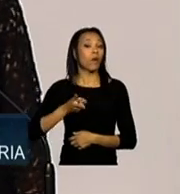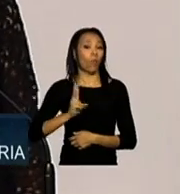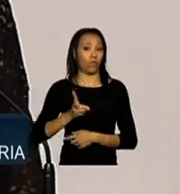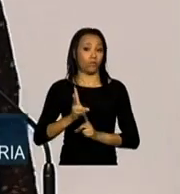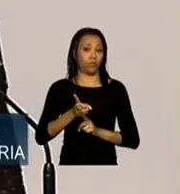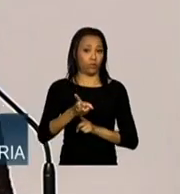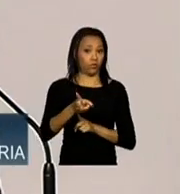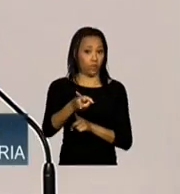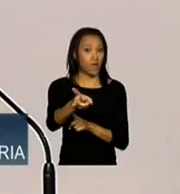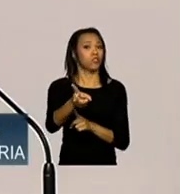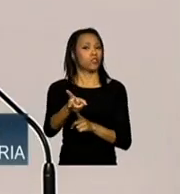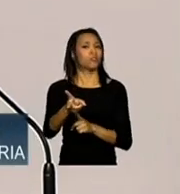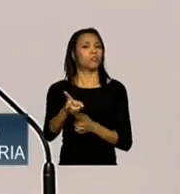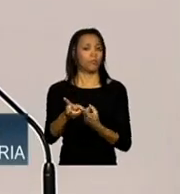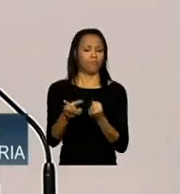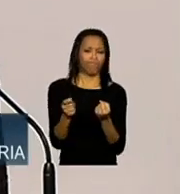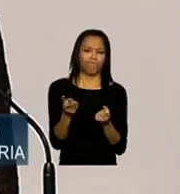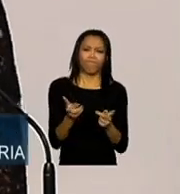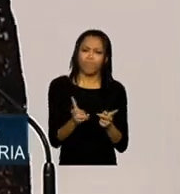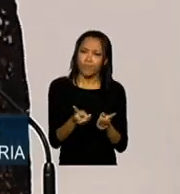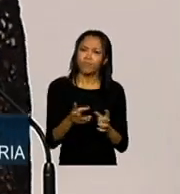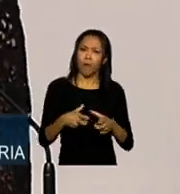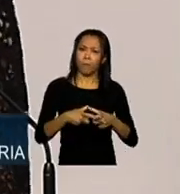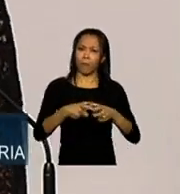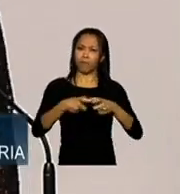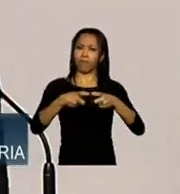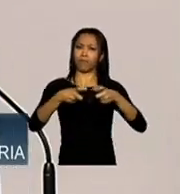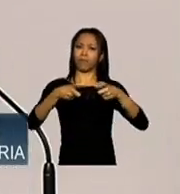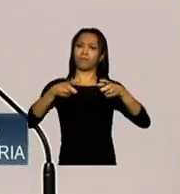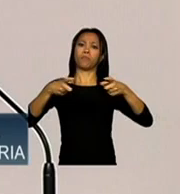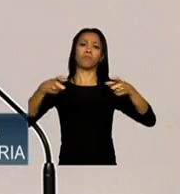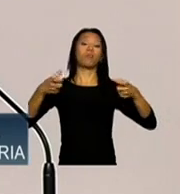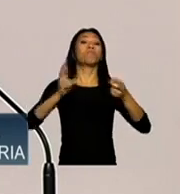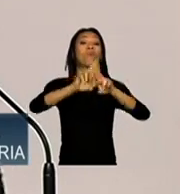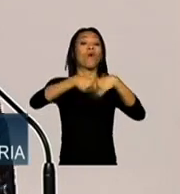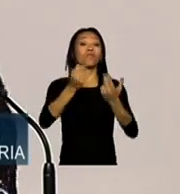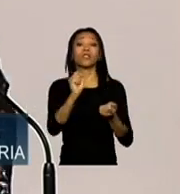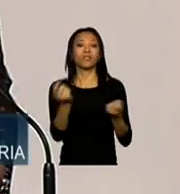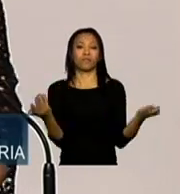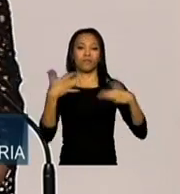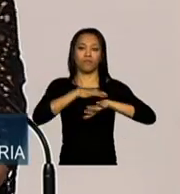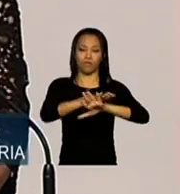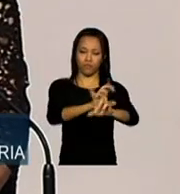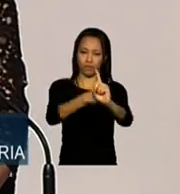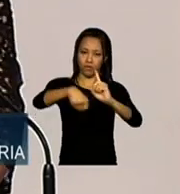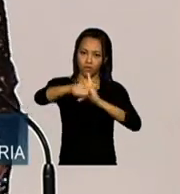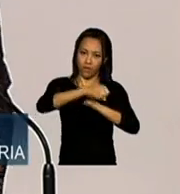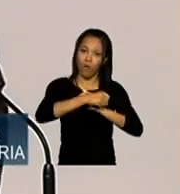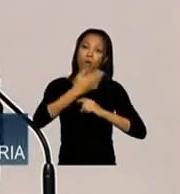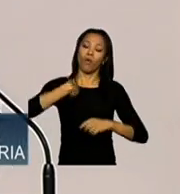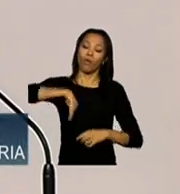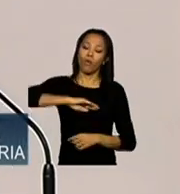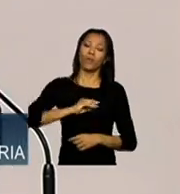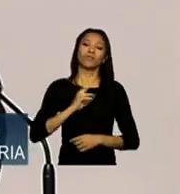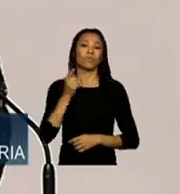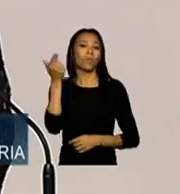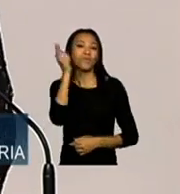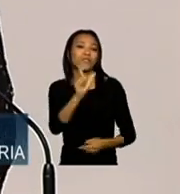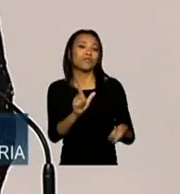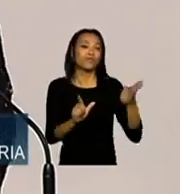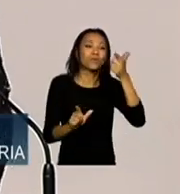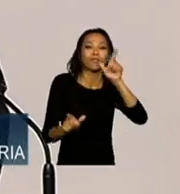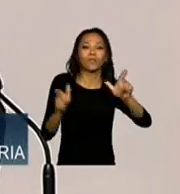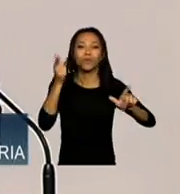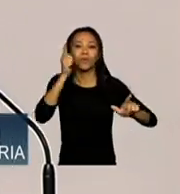trajetória sustentável de crescimento com inclusão social. Estamos colecionando conquistas e